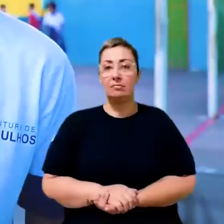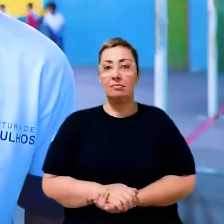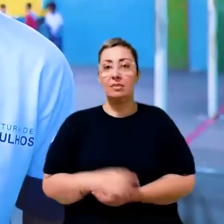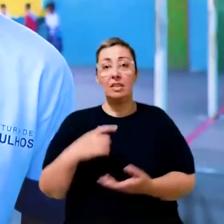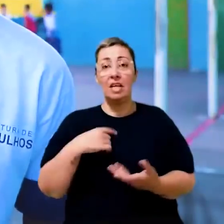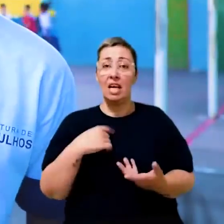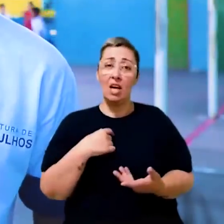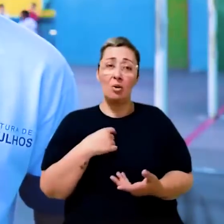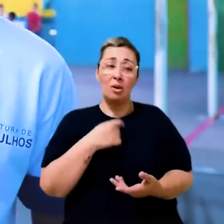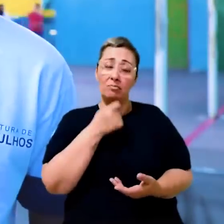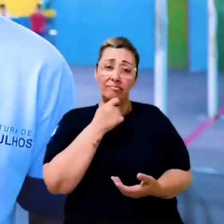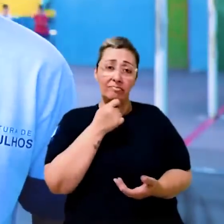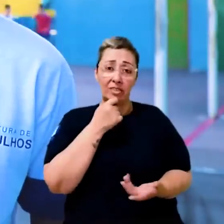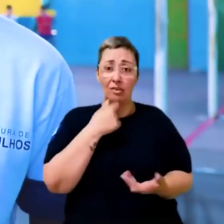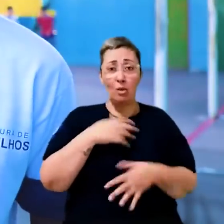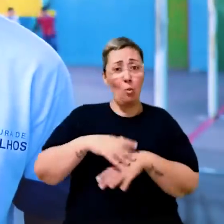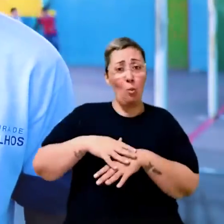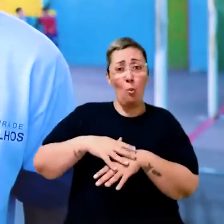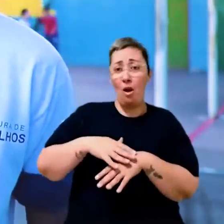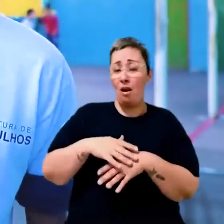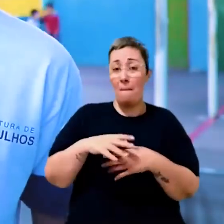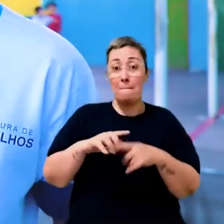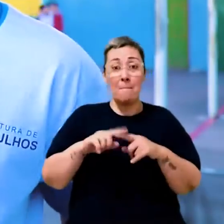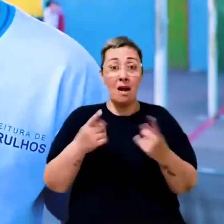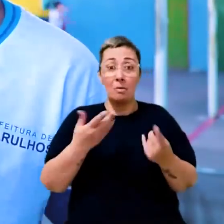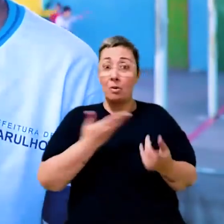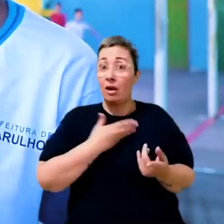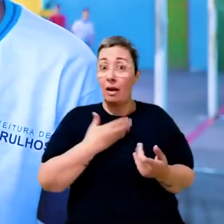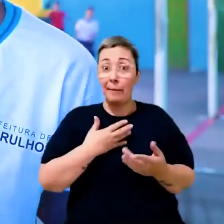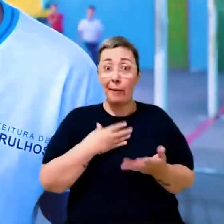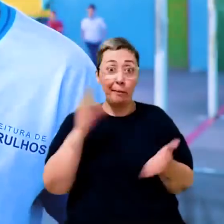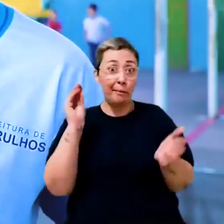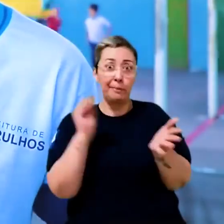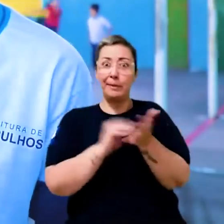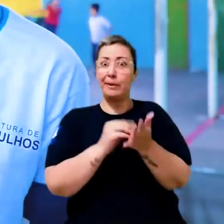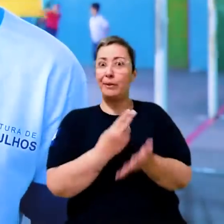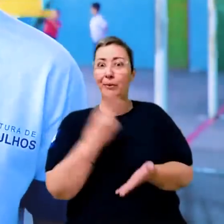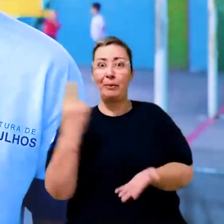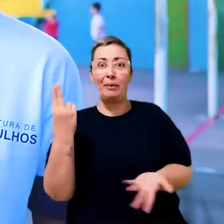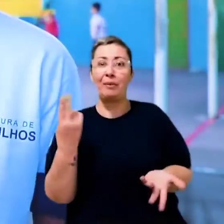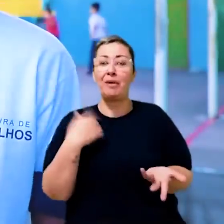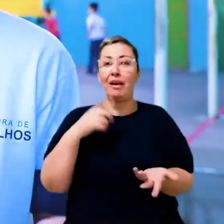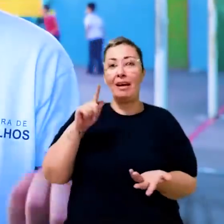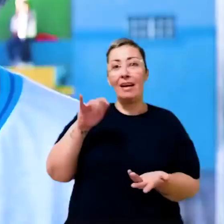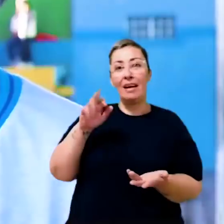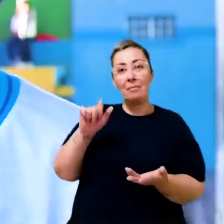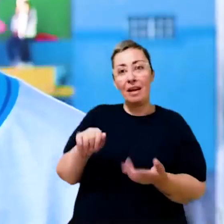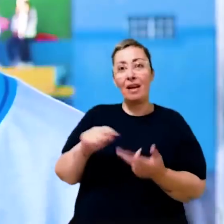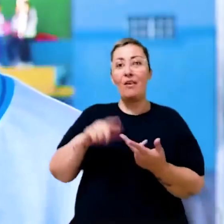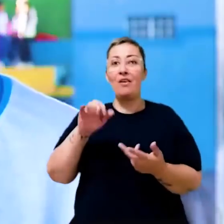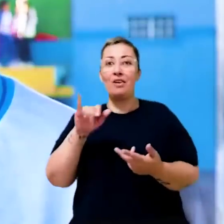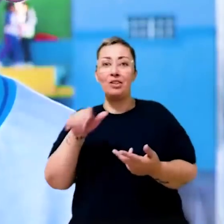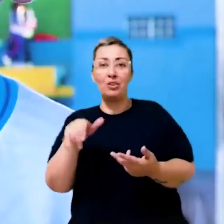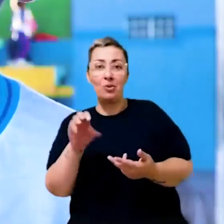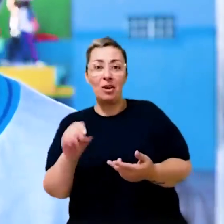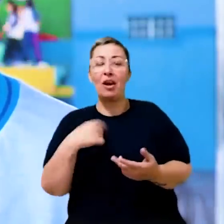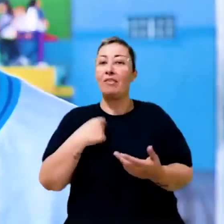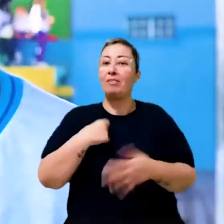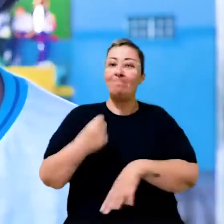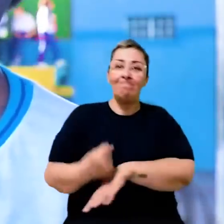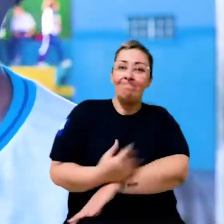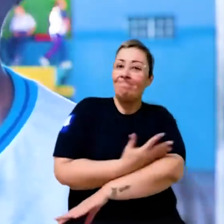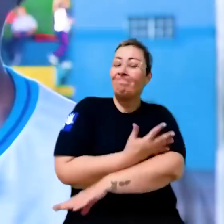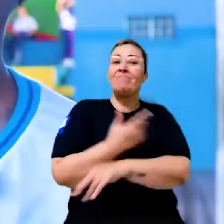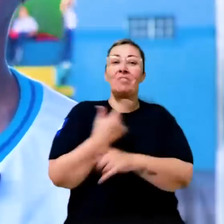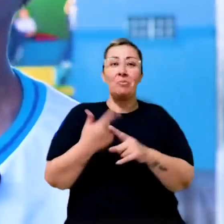Eu não ia participar porque eu estava muito doente, só que aí meus amigos me colocaram, o Rian e o Gabriel, o Cauã e o João. Eu fiquei muito emocionado